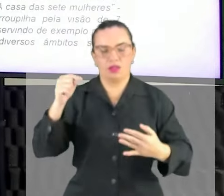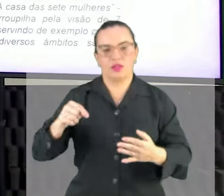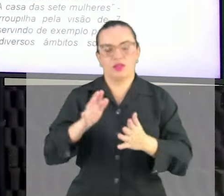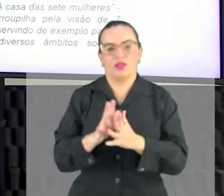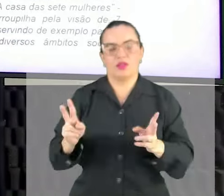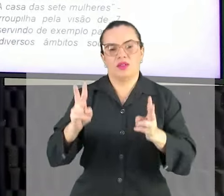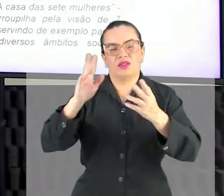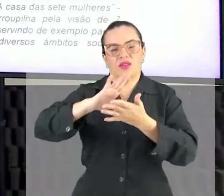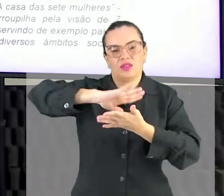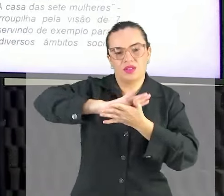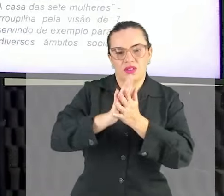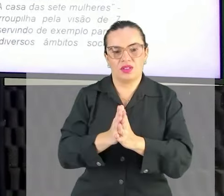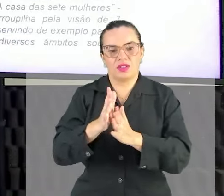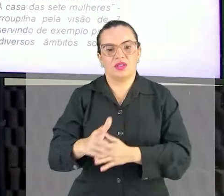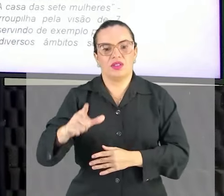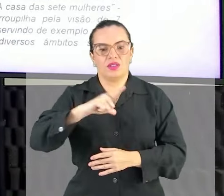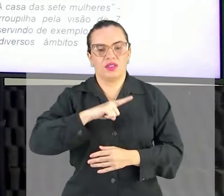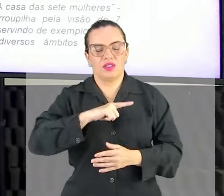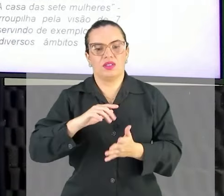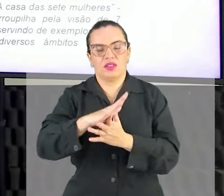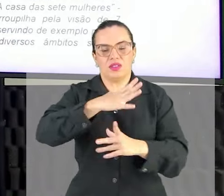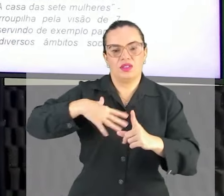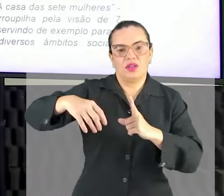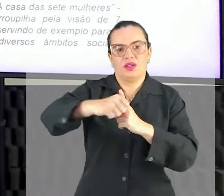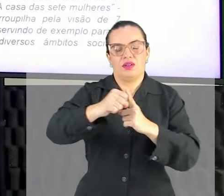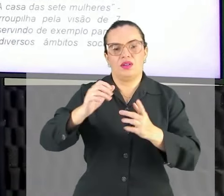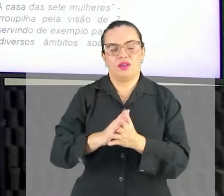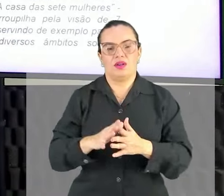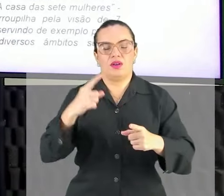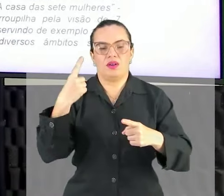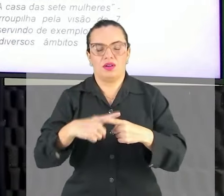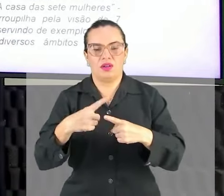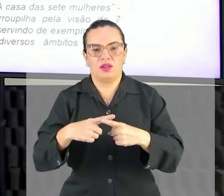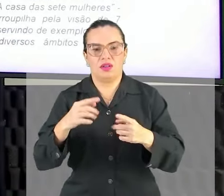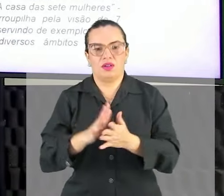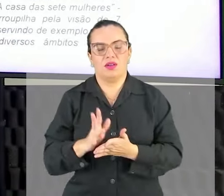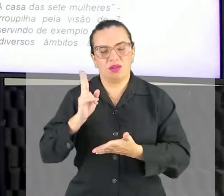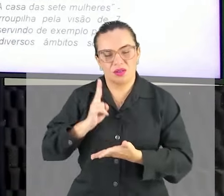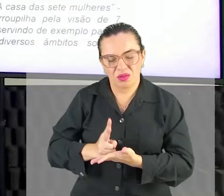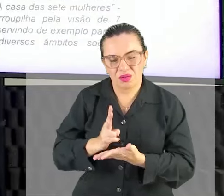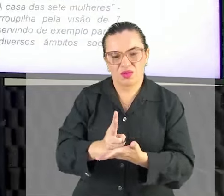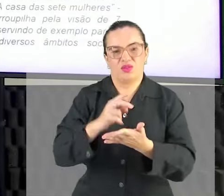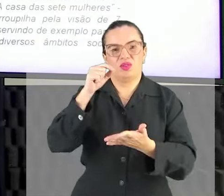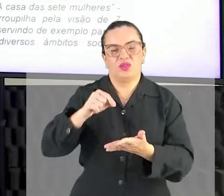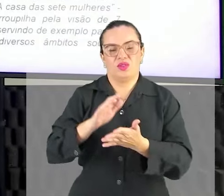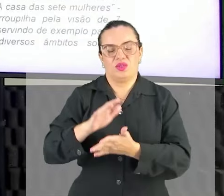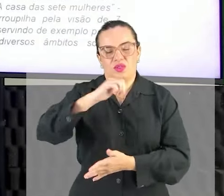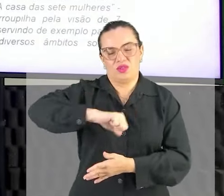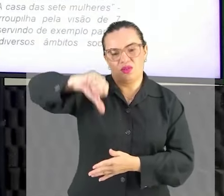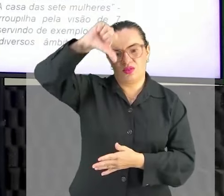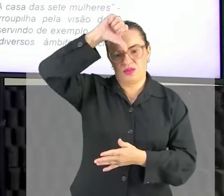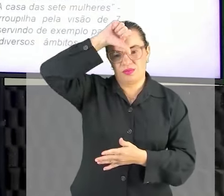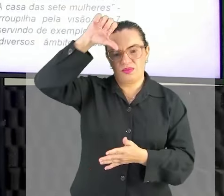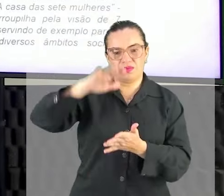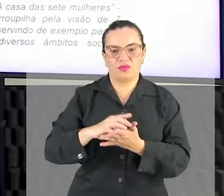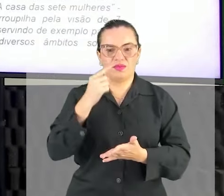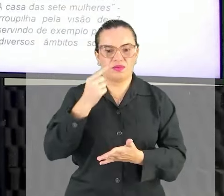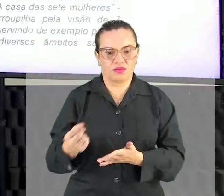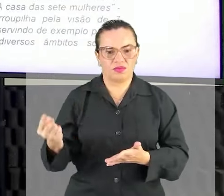valores preconceituosos existem, é porque ainda há a persistência desses estereótipos. E